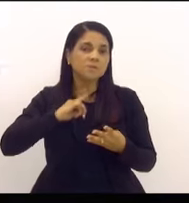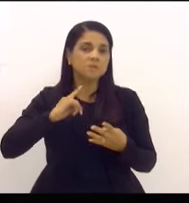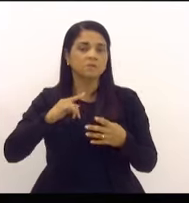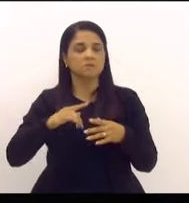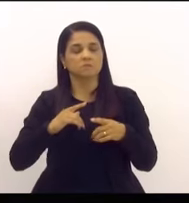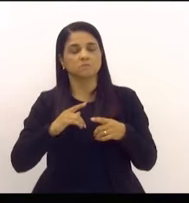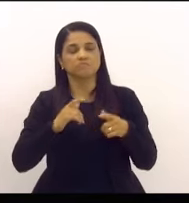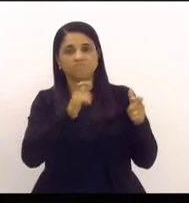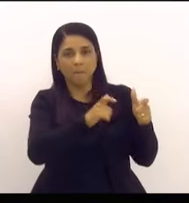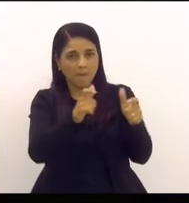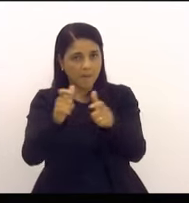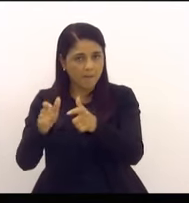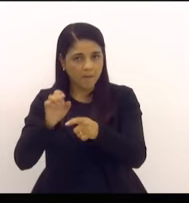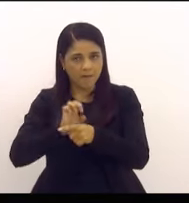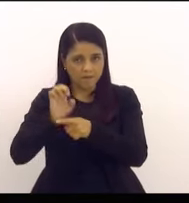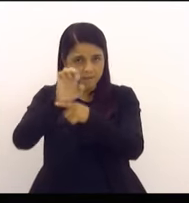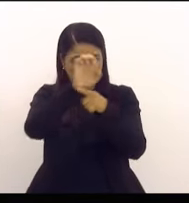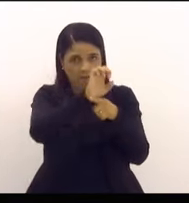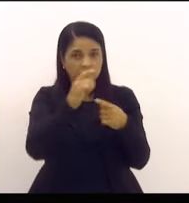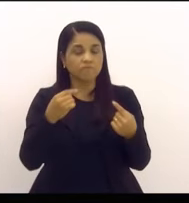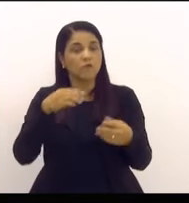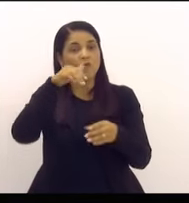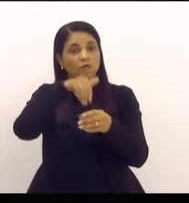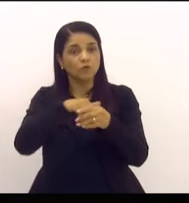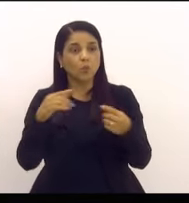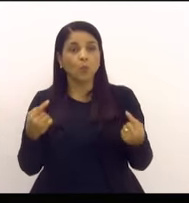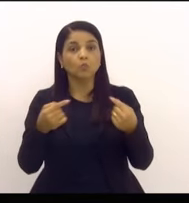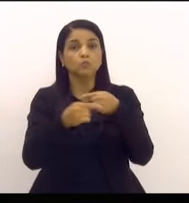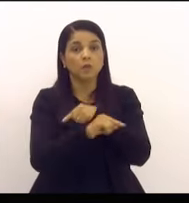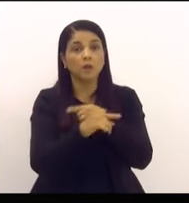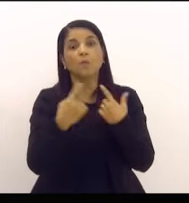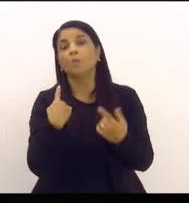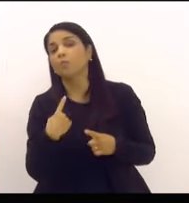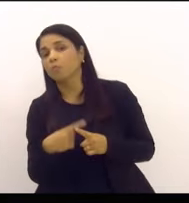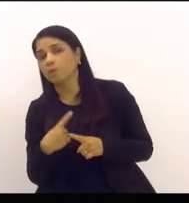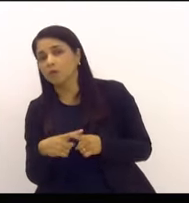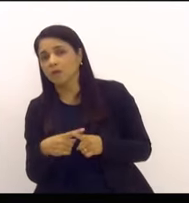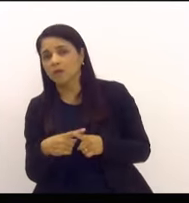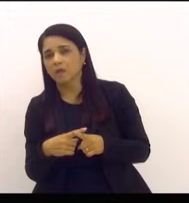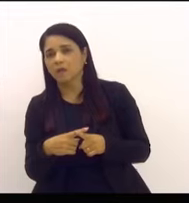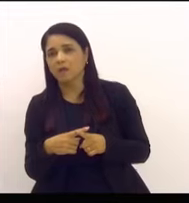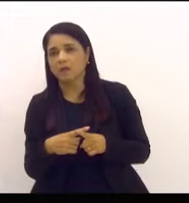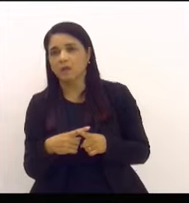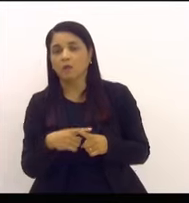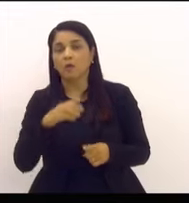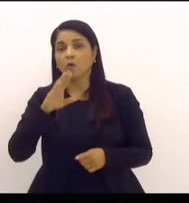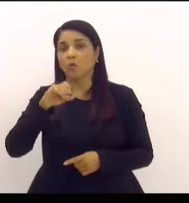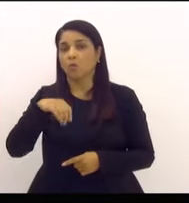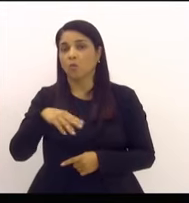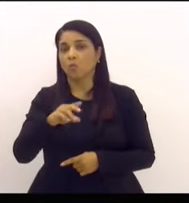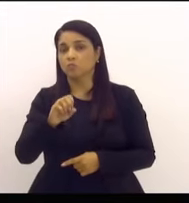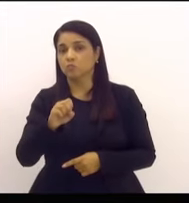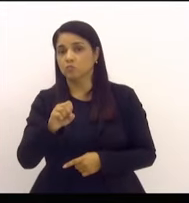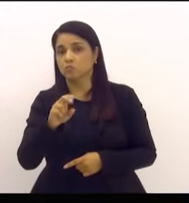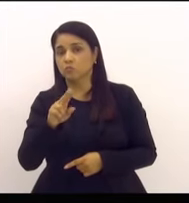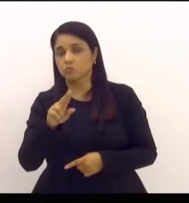Em todas elas, o PSOL votou contrário. Por quê? Porque o COSUD ele pode ser salutar,